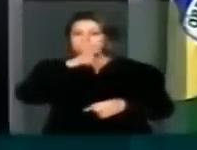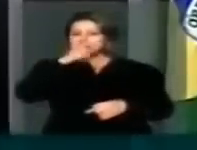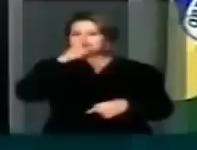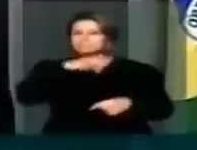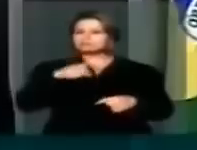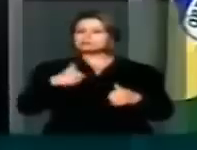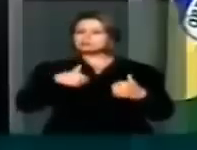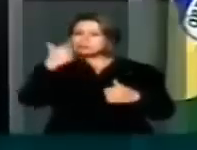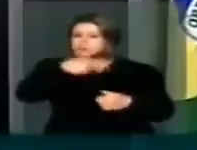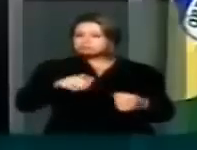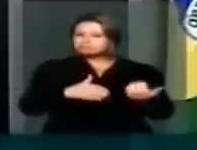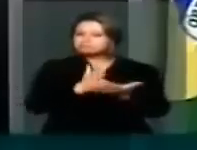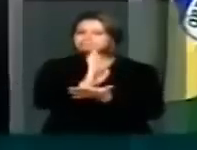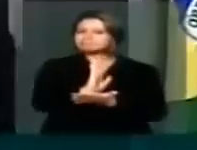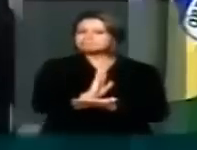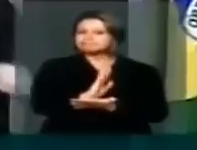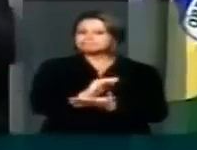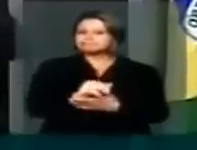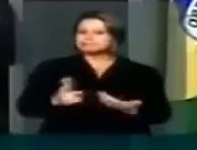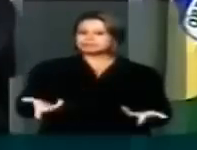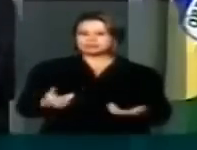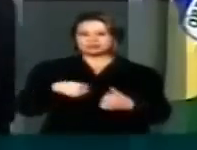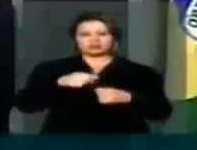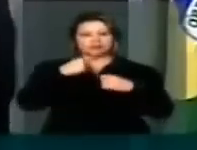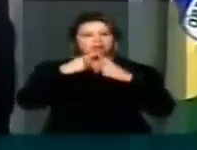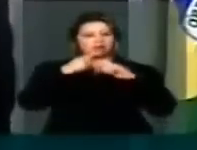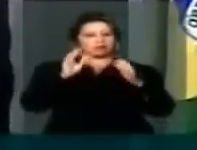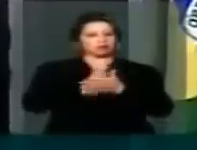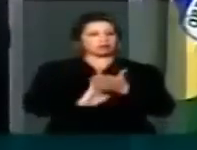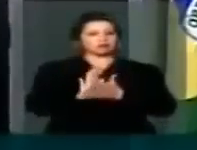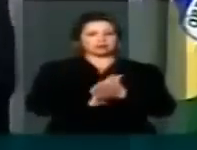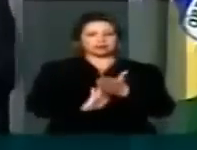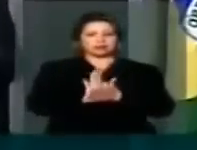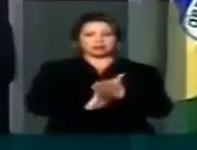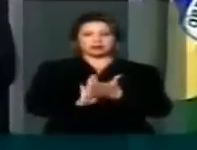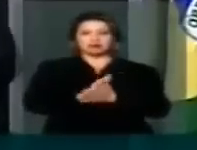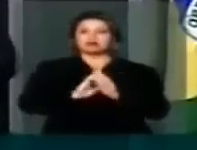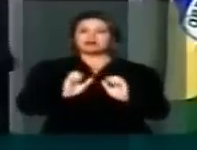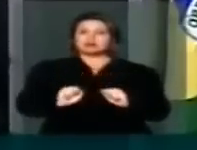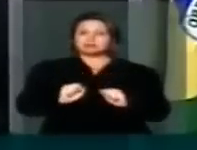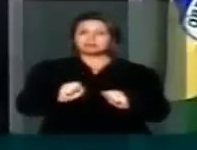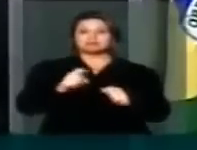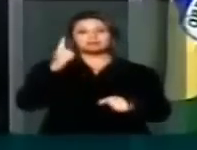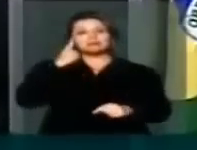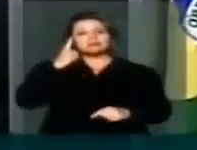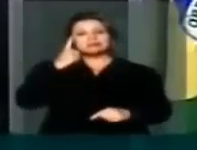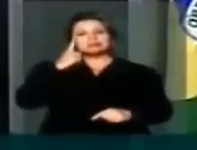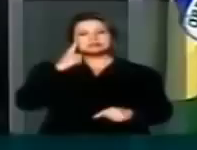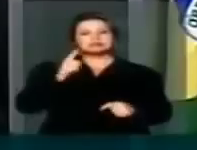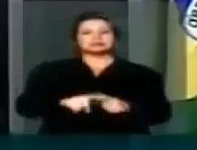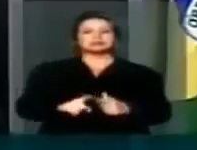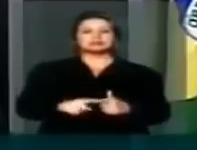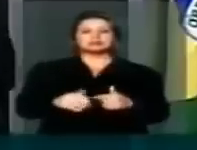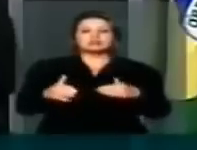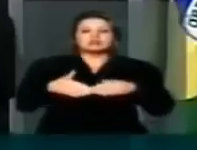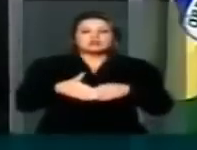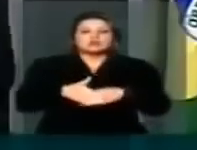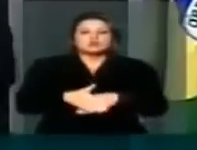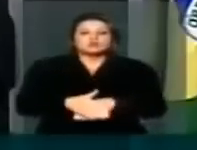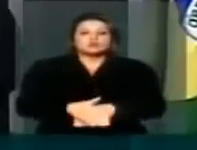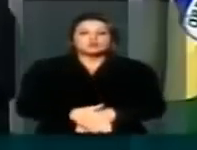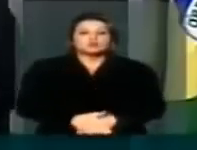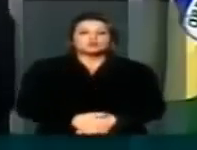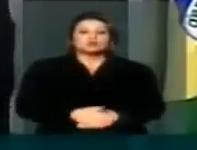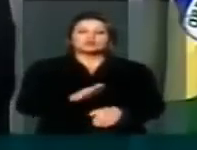foi reeleita. Nós não contestamos isso. Ela poderia poder ter esse ar de humildade nesse